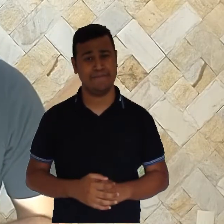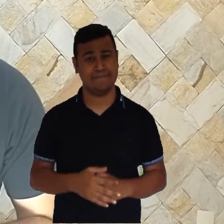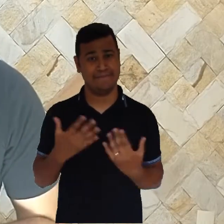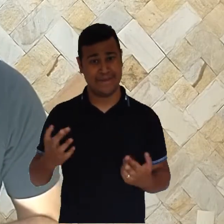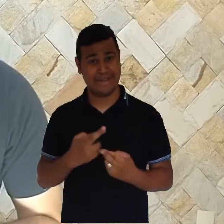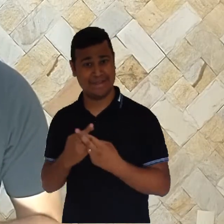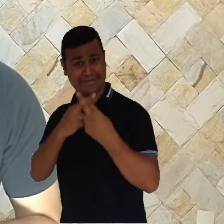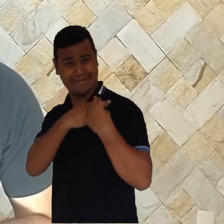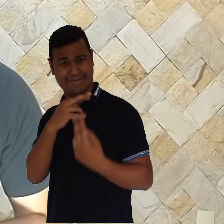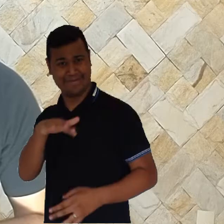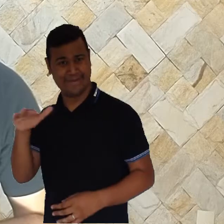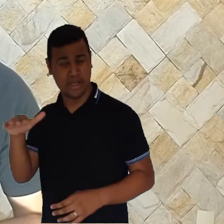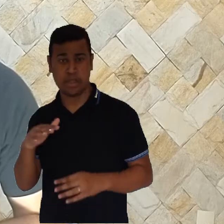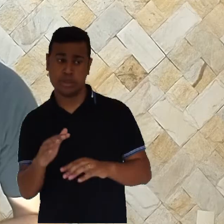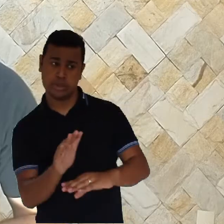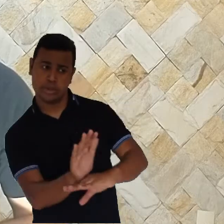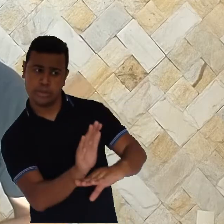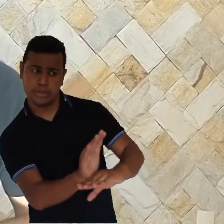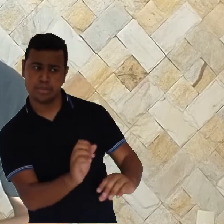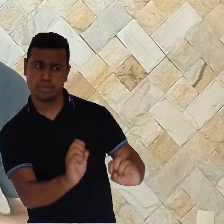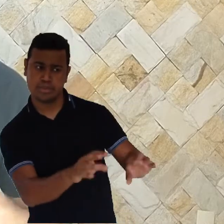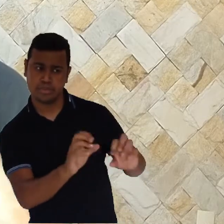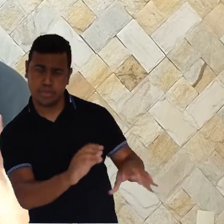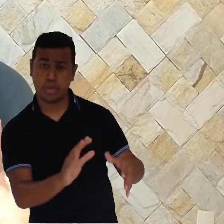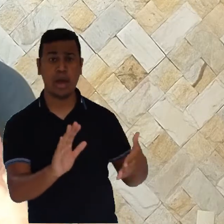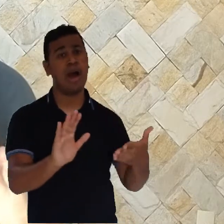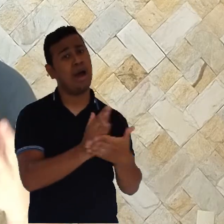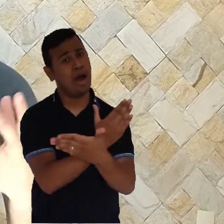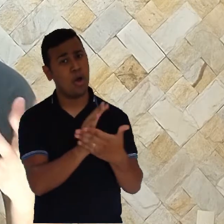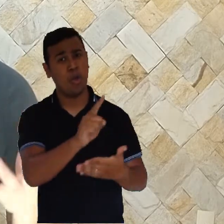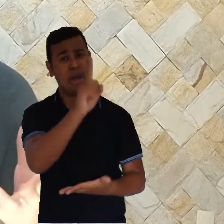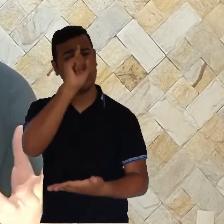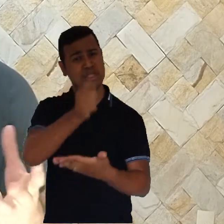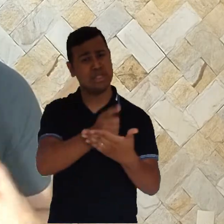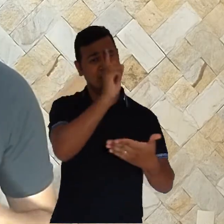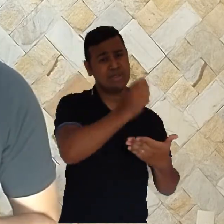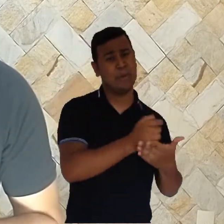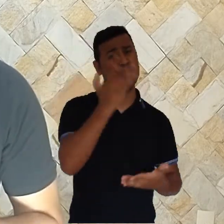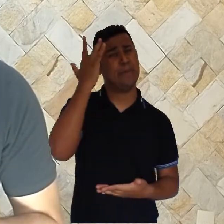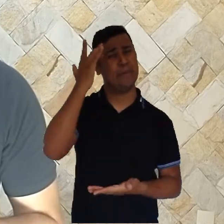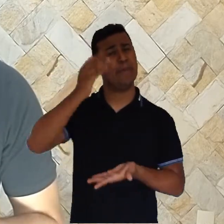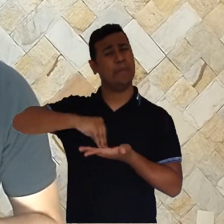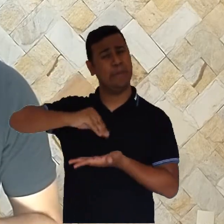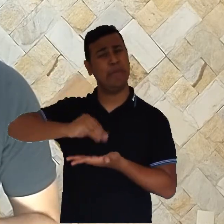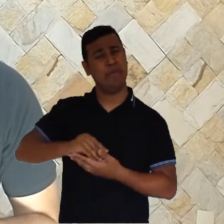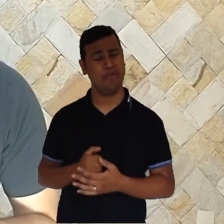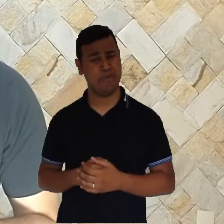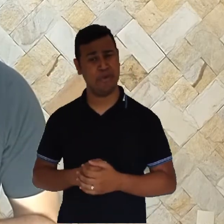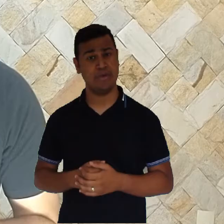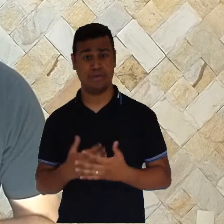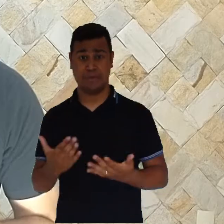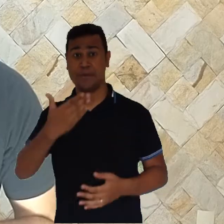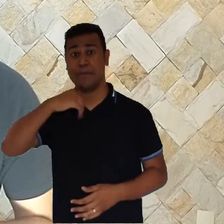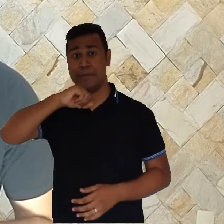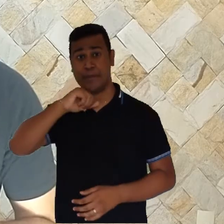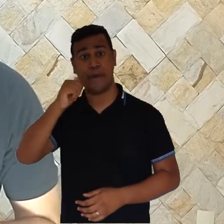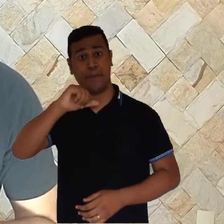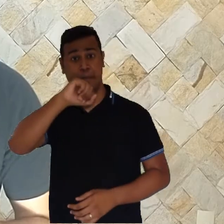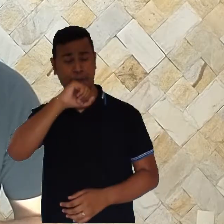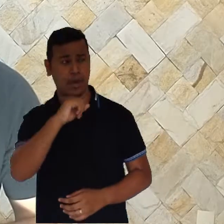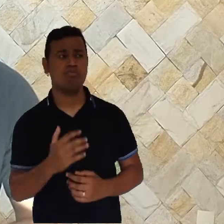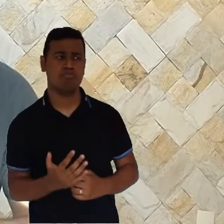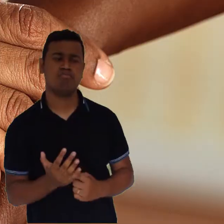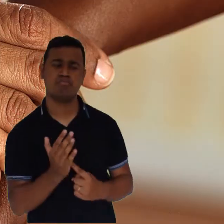responsáveis, algumas das ações dos adolescentes serão imaturas. E em situações assim, os pais devem se colocar como figuras